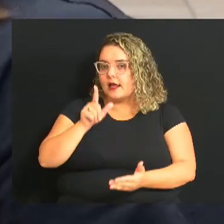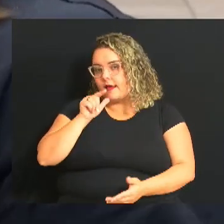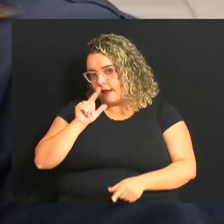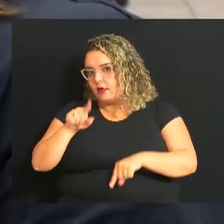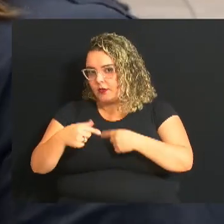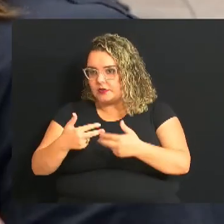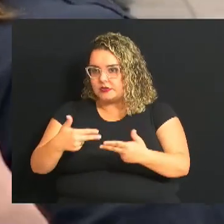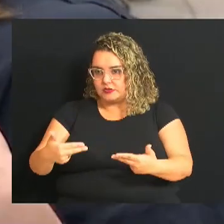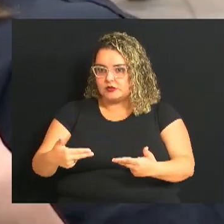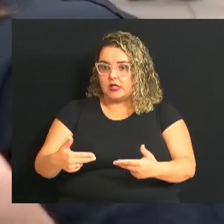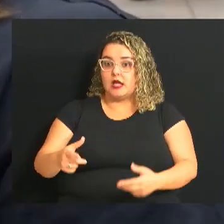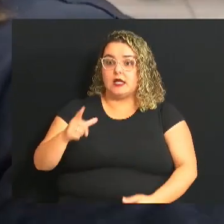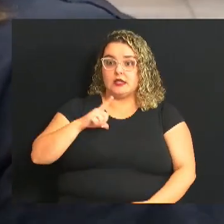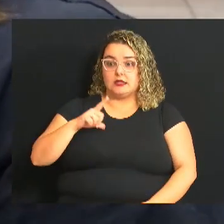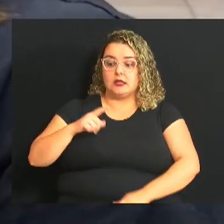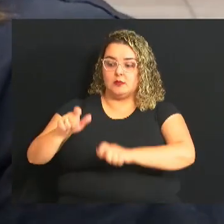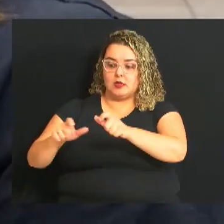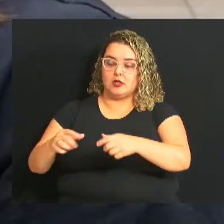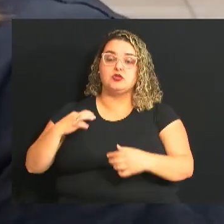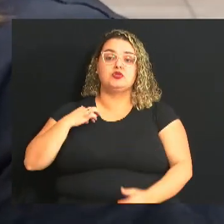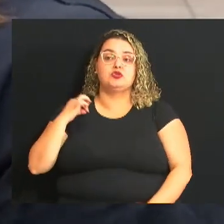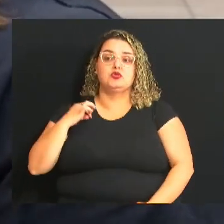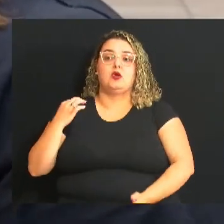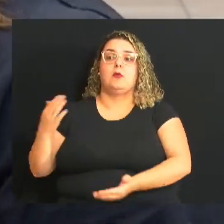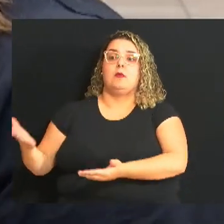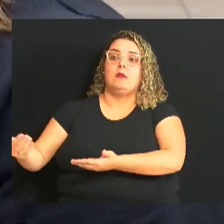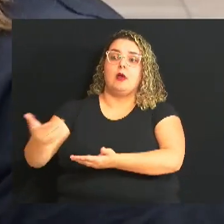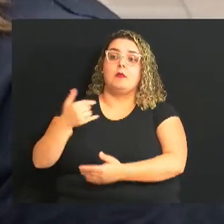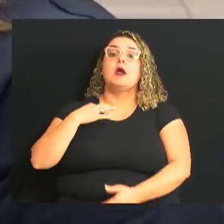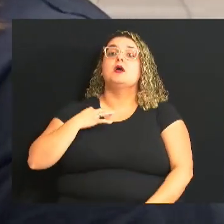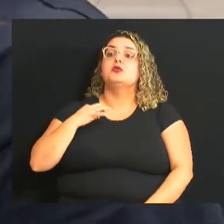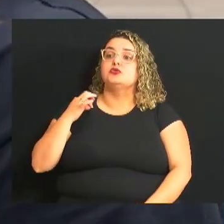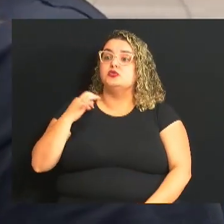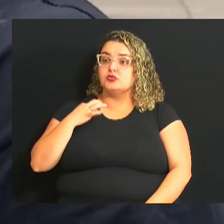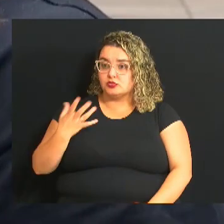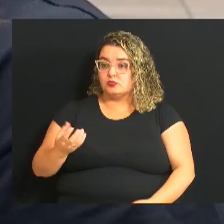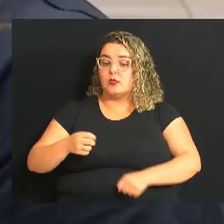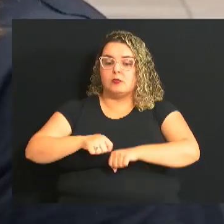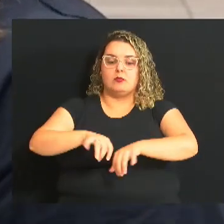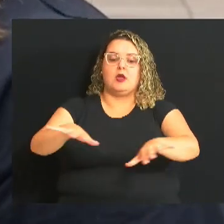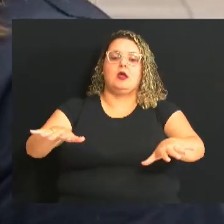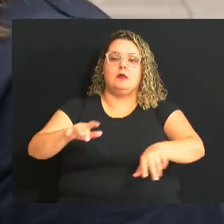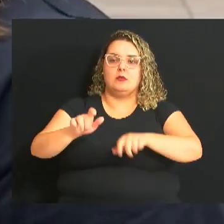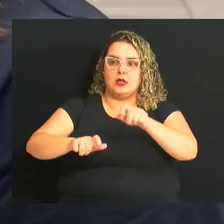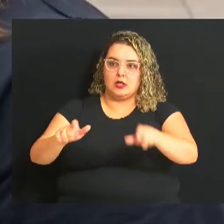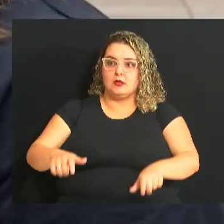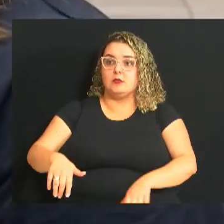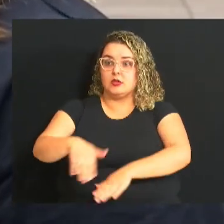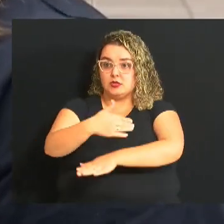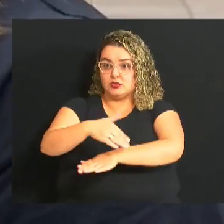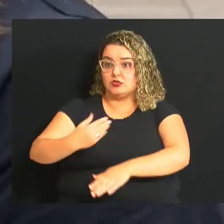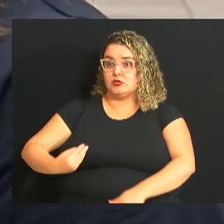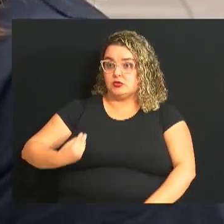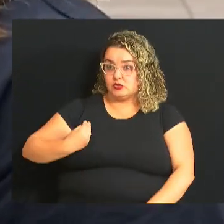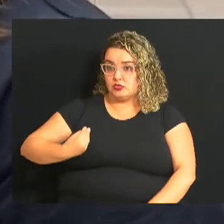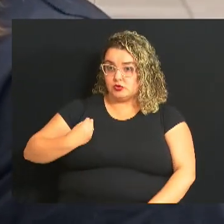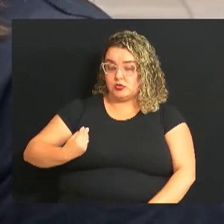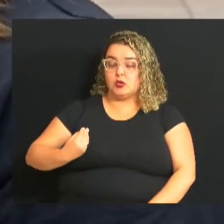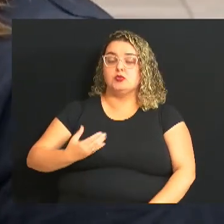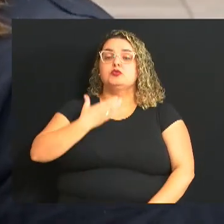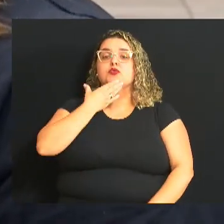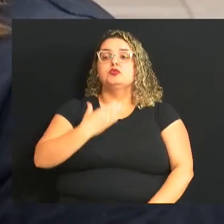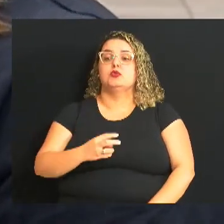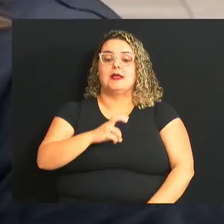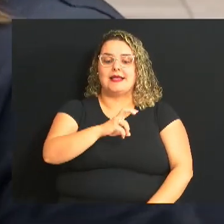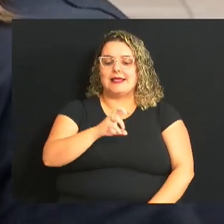de vestuário, onde a gente faz arrecadações de vestuários e entrega para as pessoas em situação de rua. No Natal a gente vai entregar